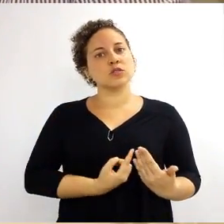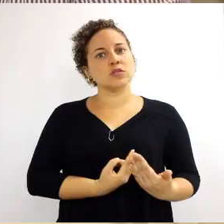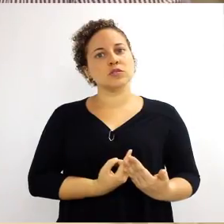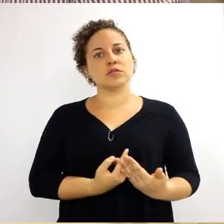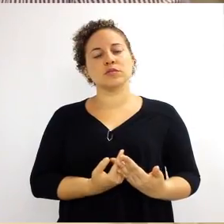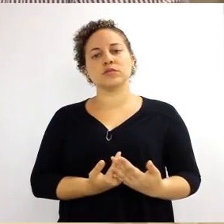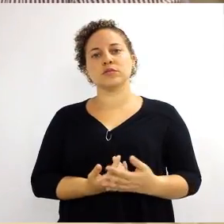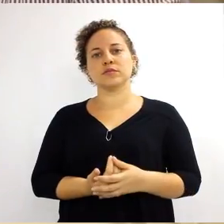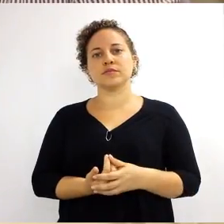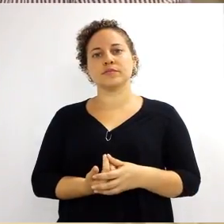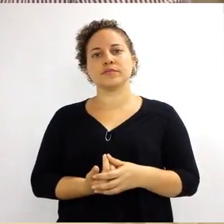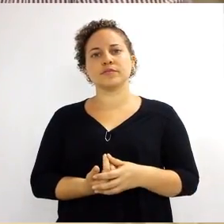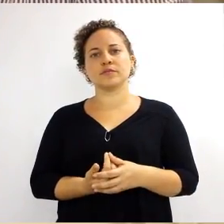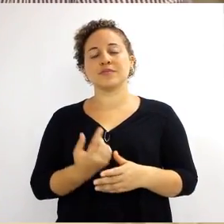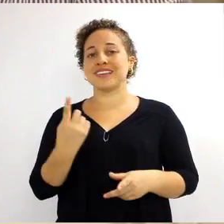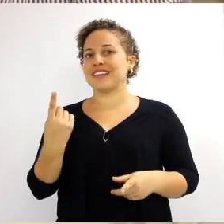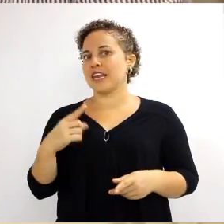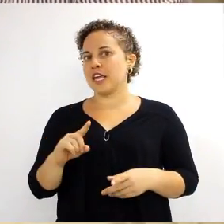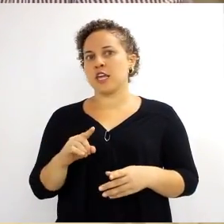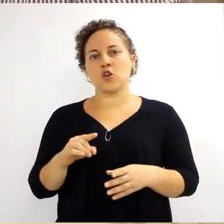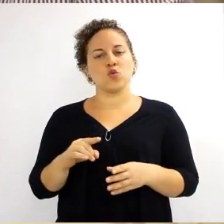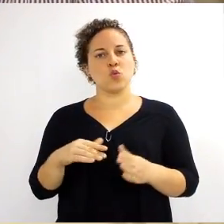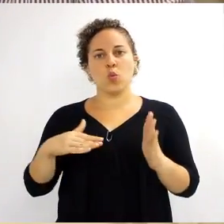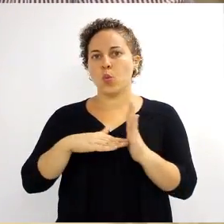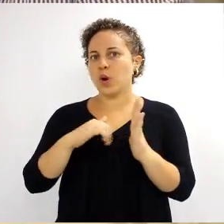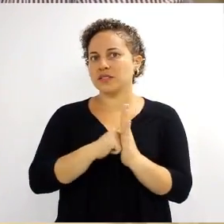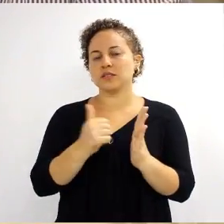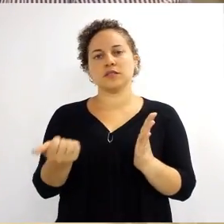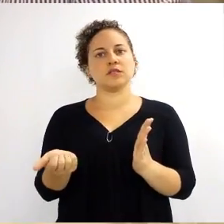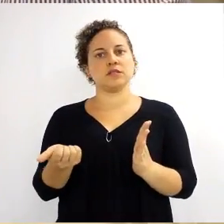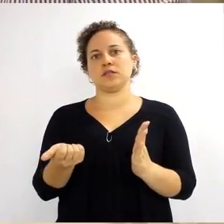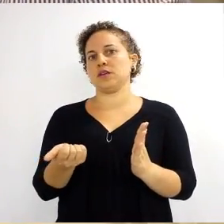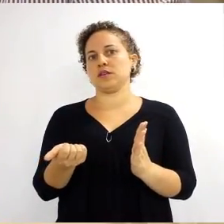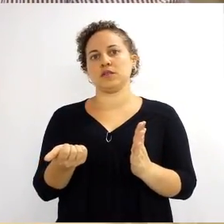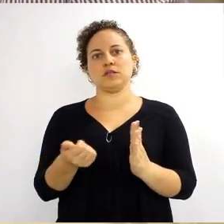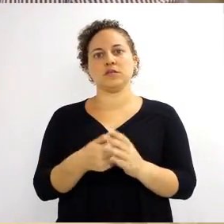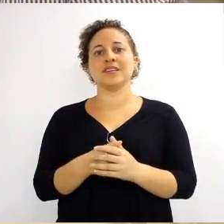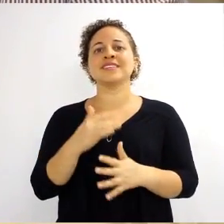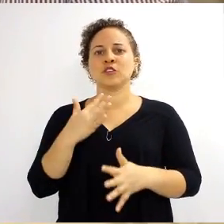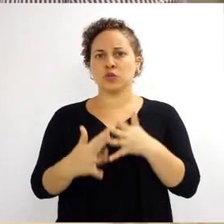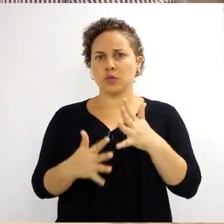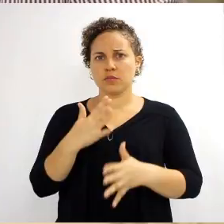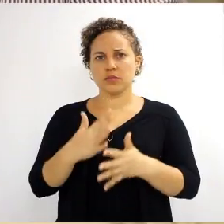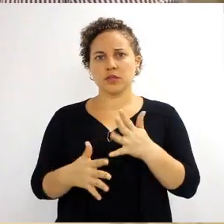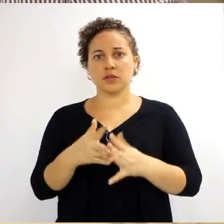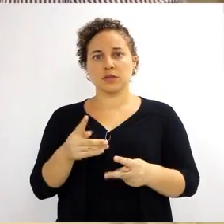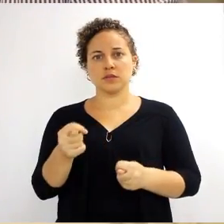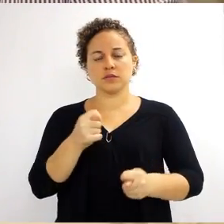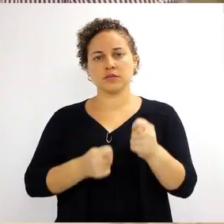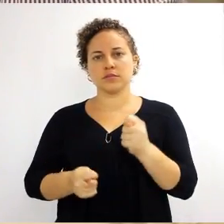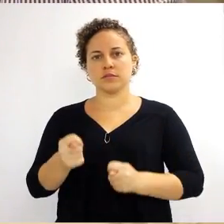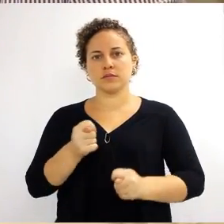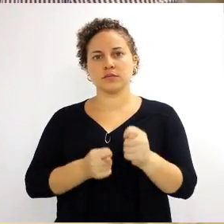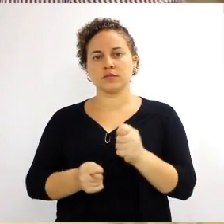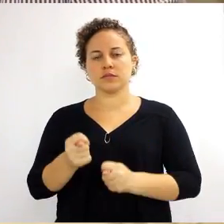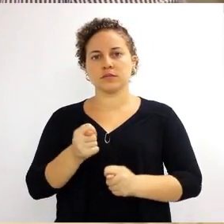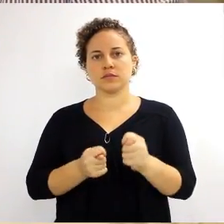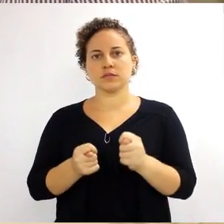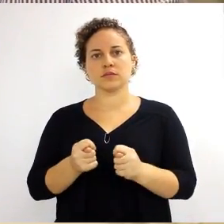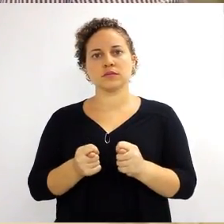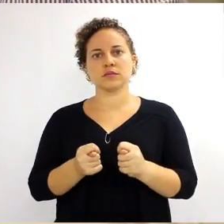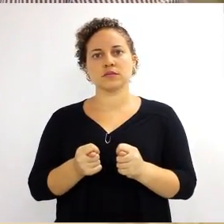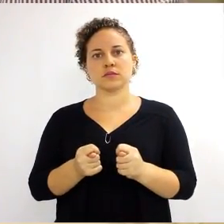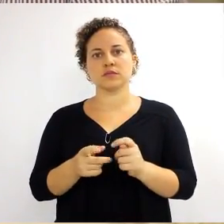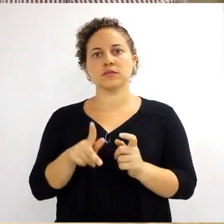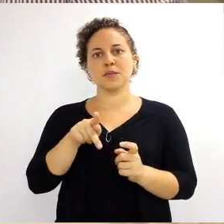ainda algum acidente de grande repercussão. Então é muito complicado mesmo você controlar toda a zona primária